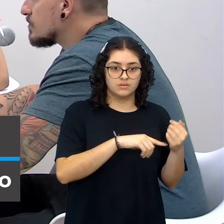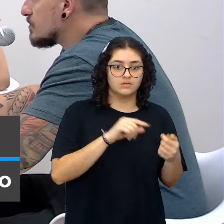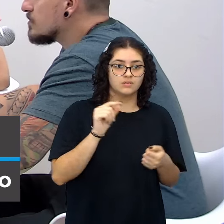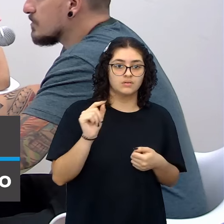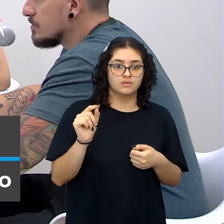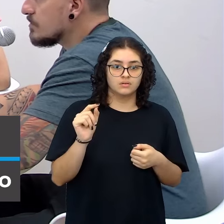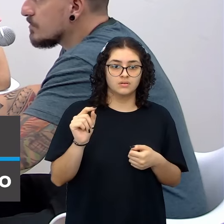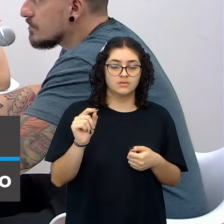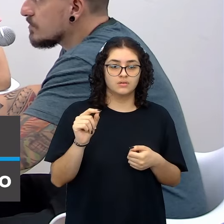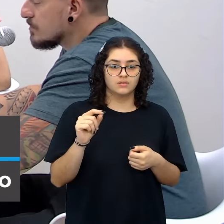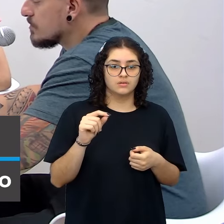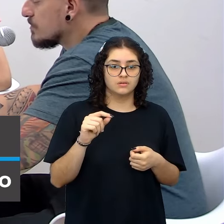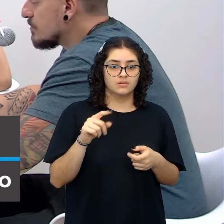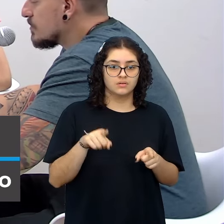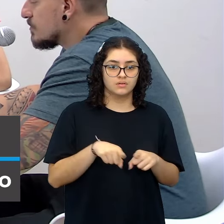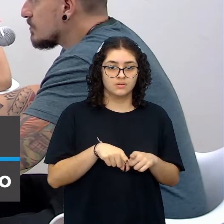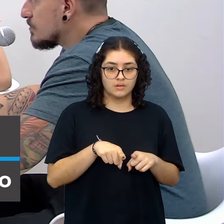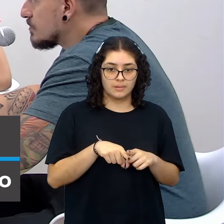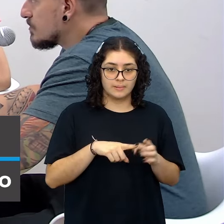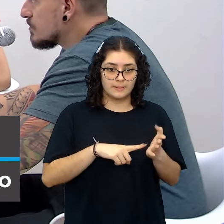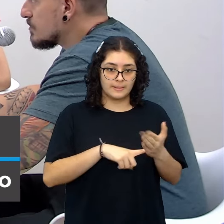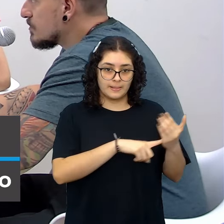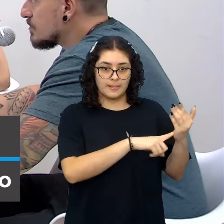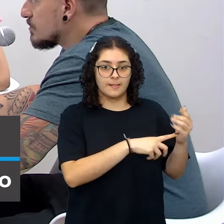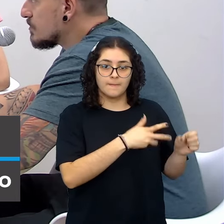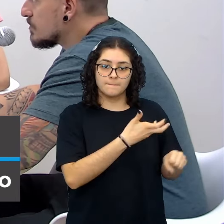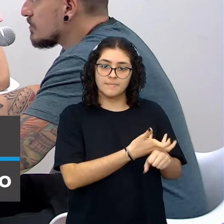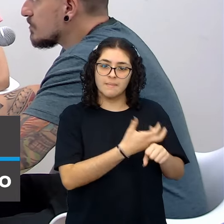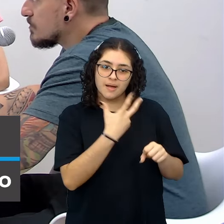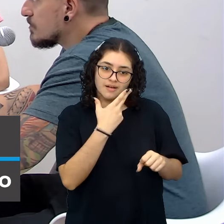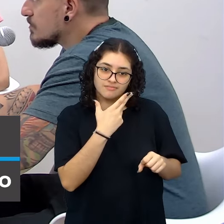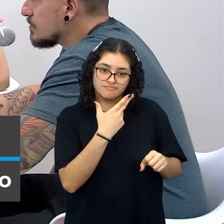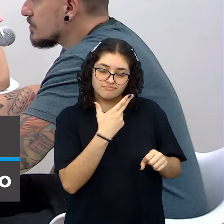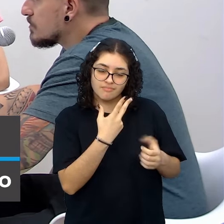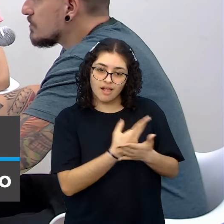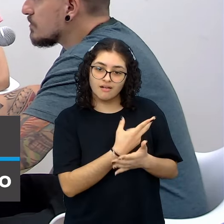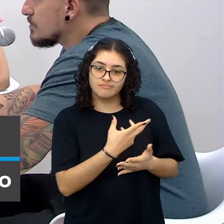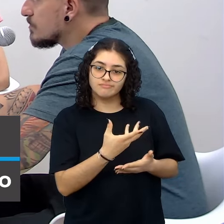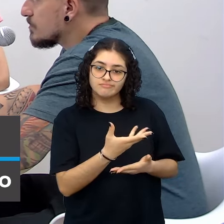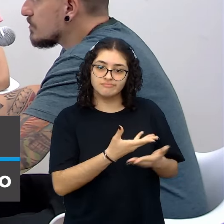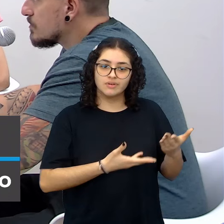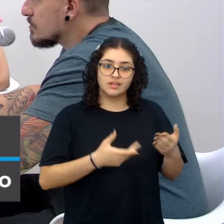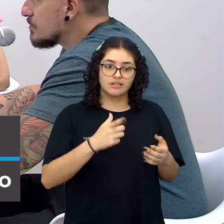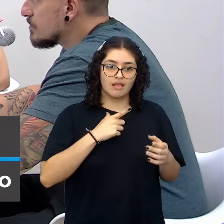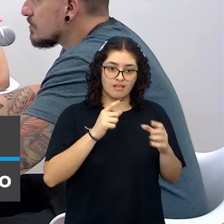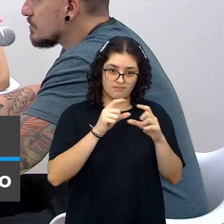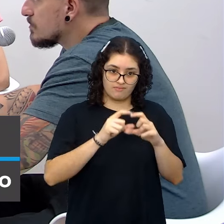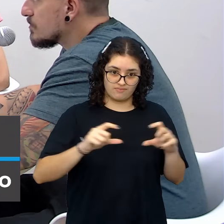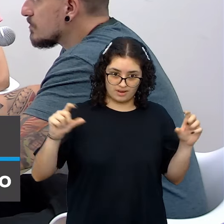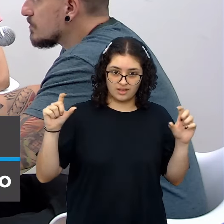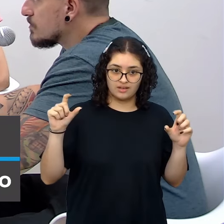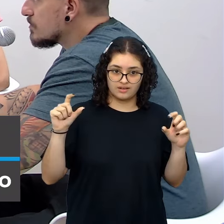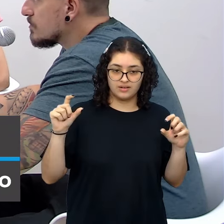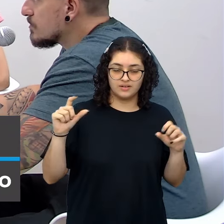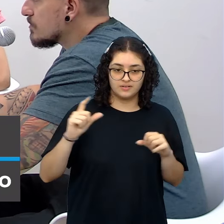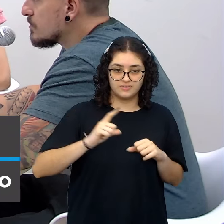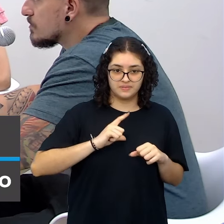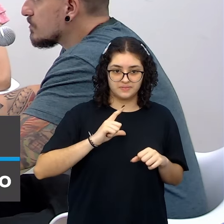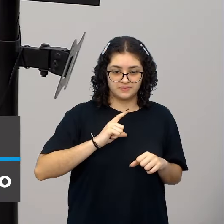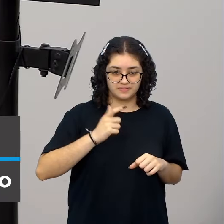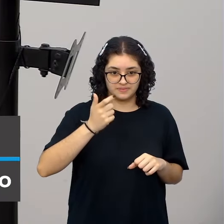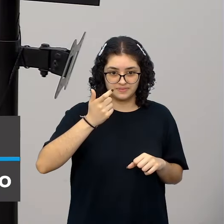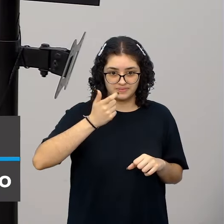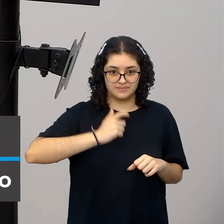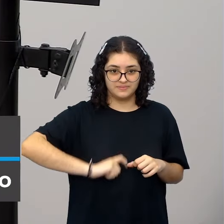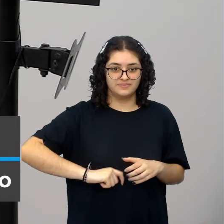equipamento, com tecnologia componente, né? Existe uma frase que quando